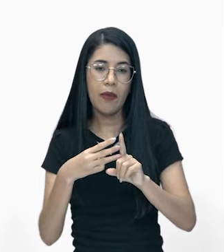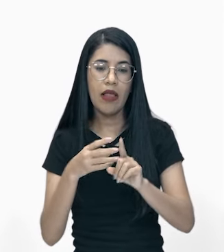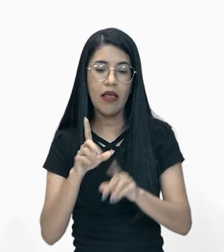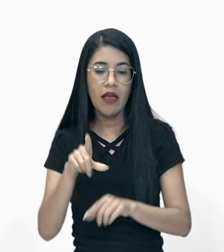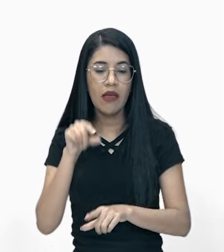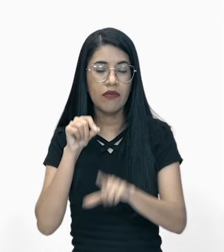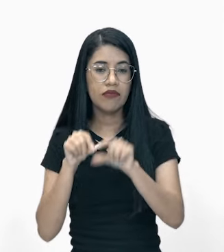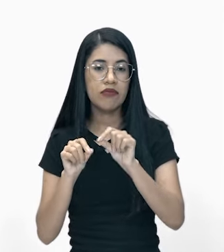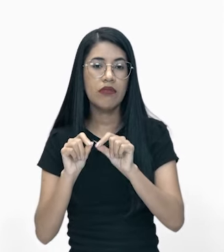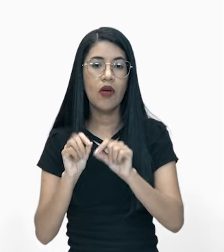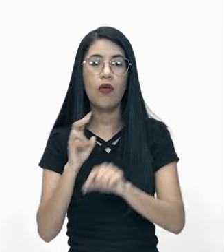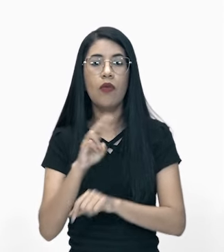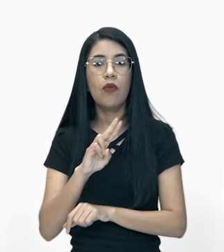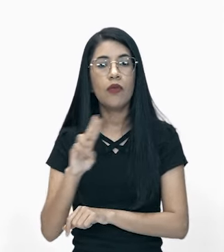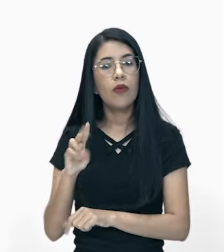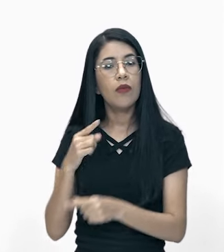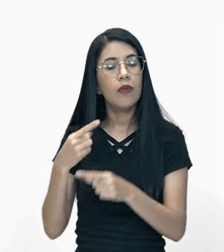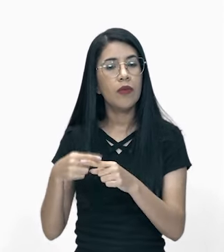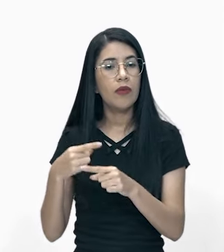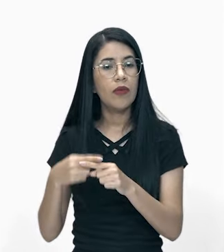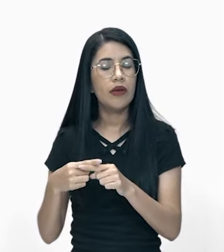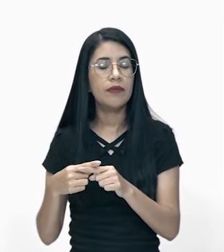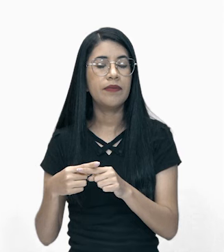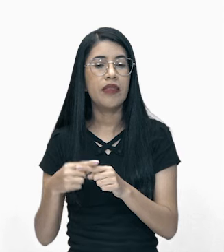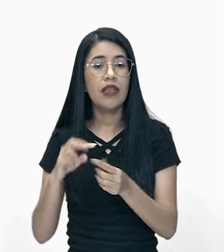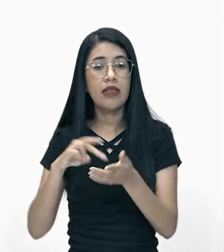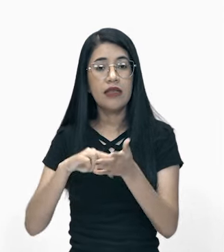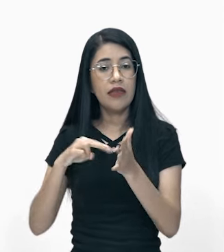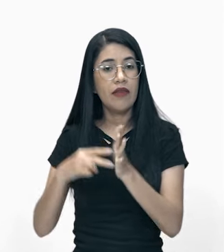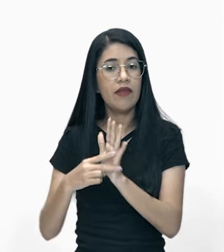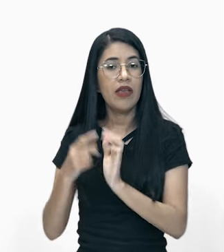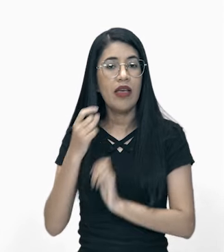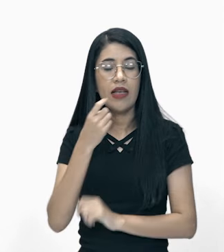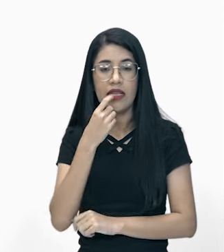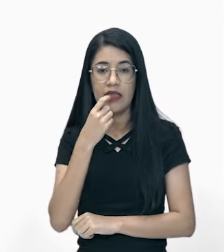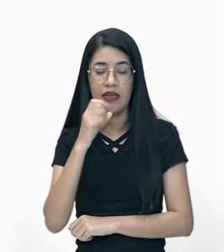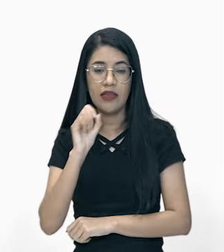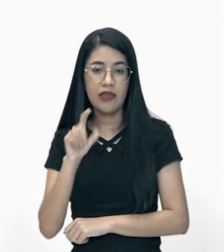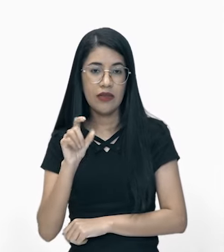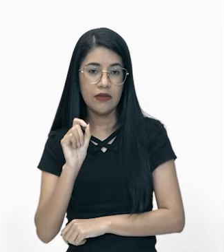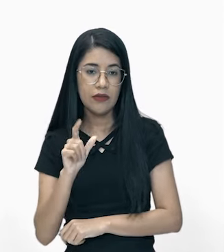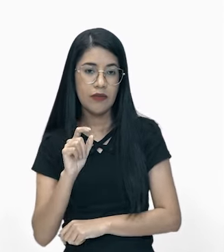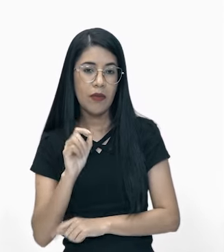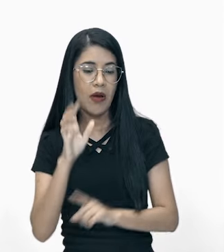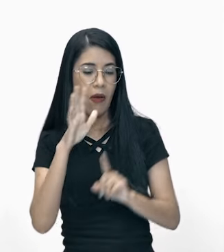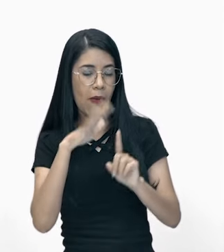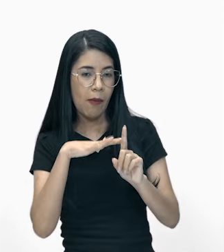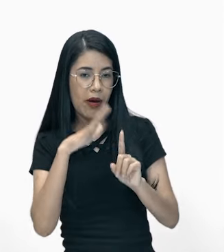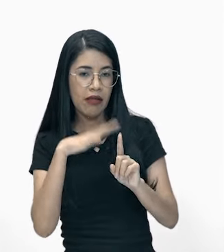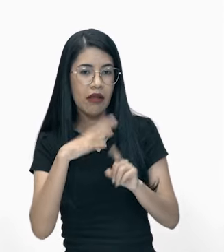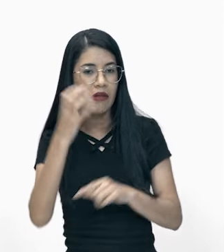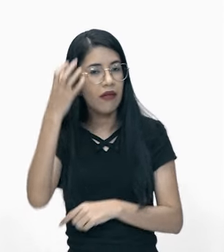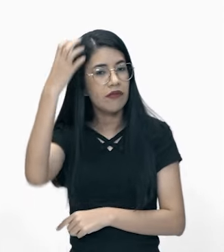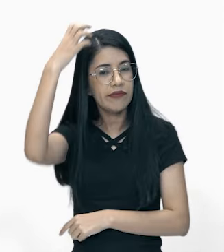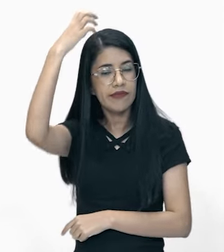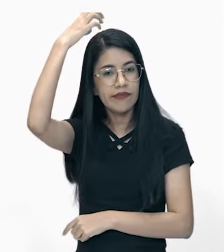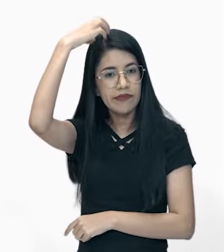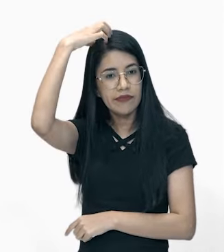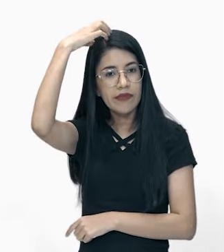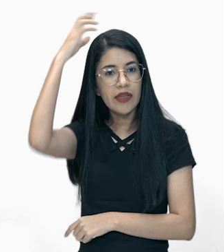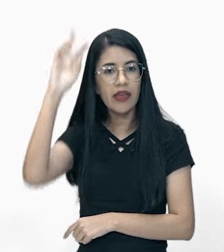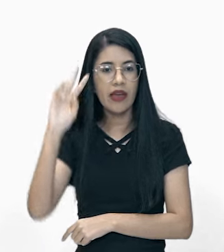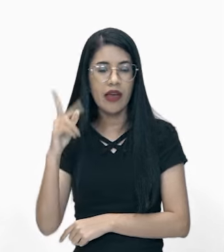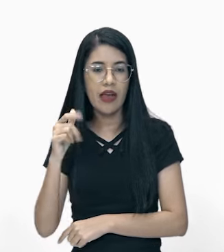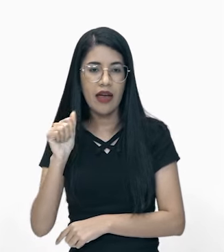escolheu esse nome que significa dente azul, em homenagem ao rei dinamarquês